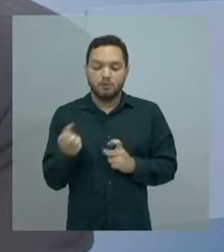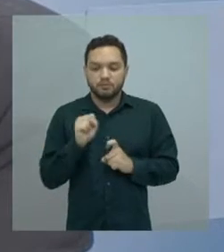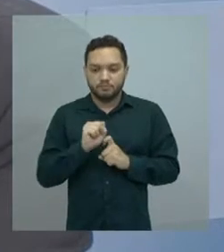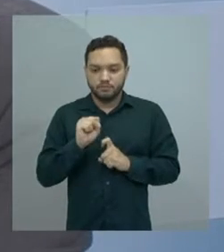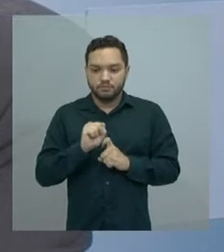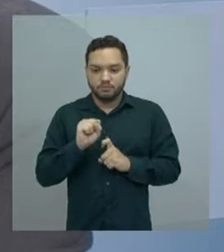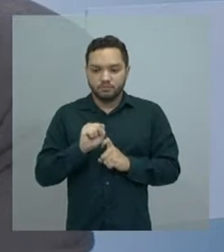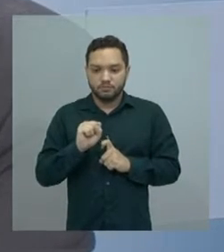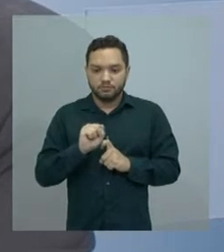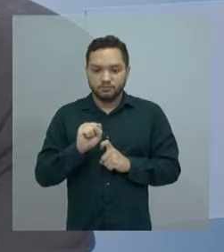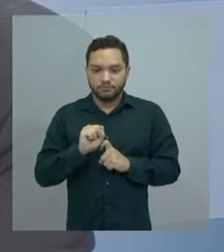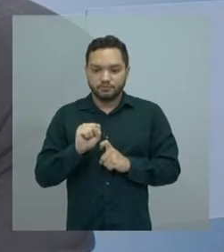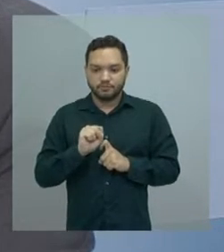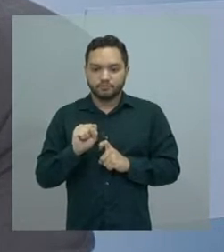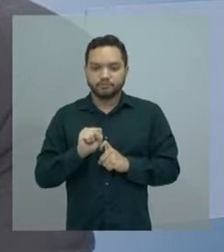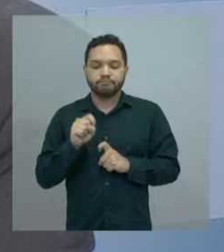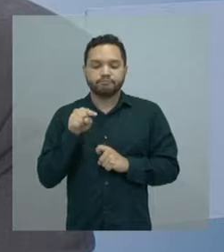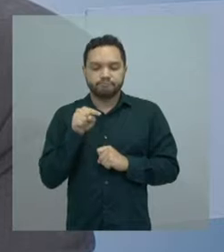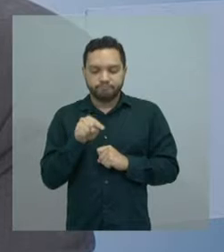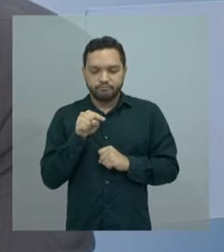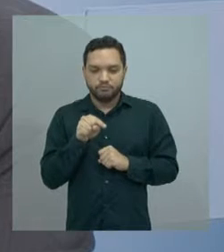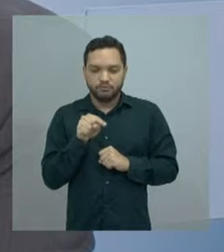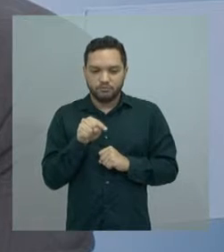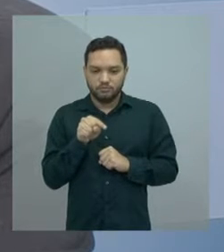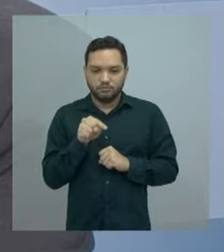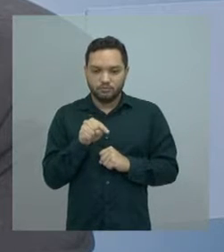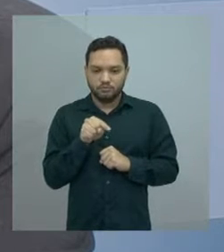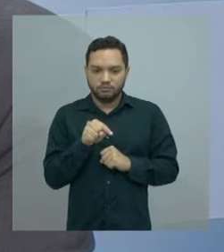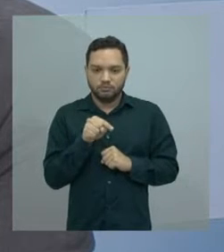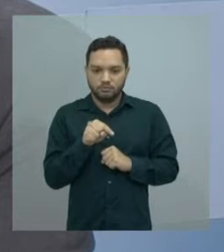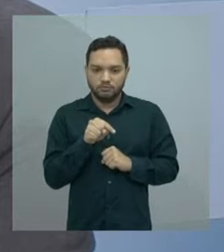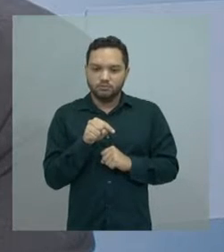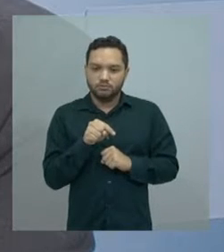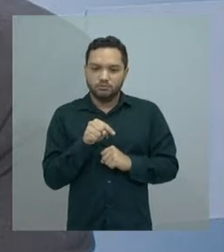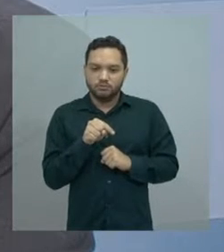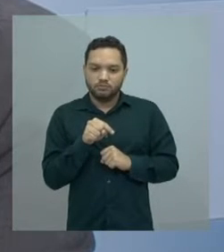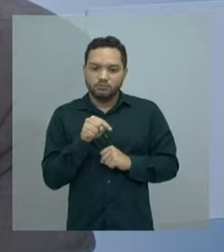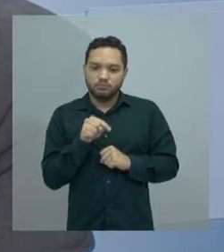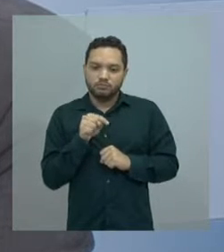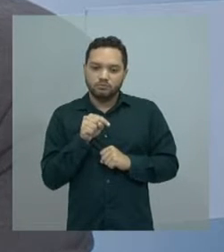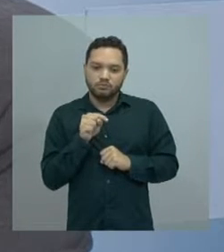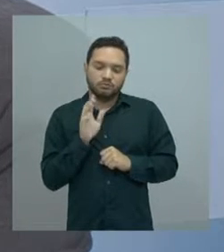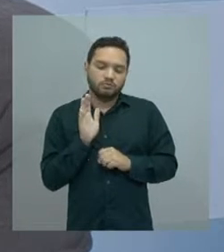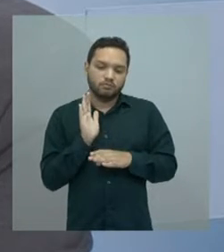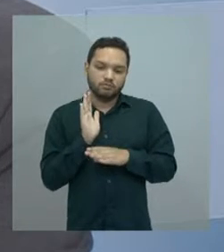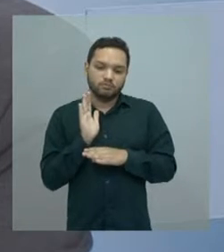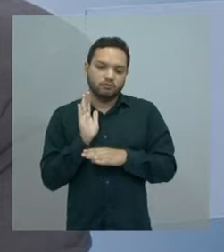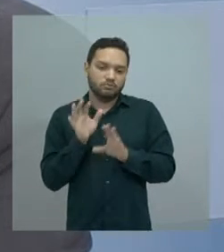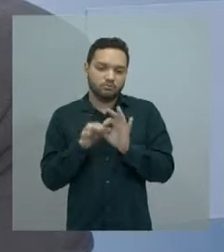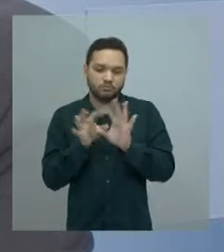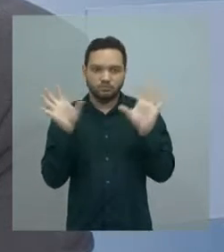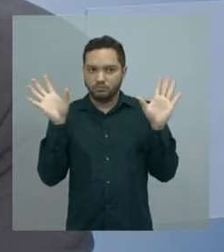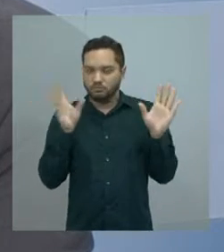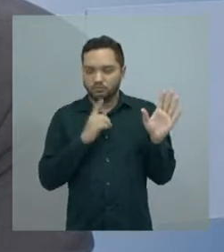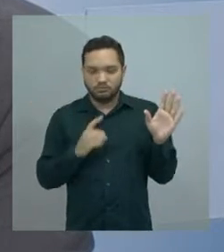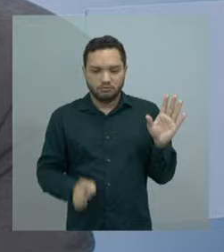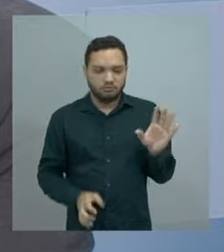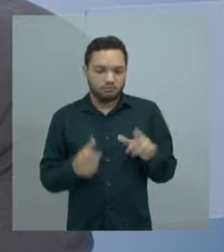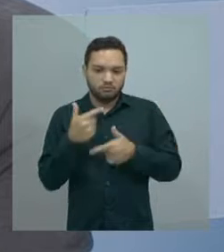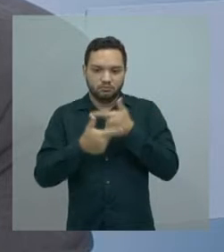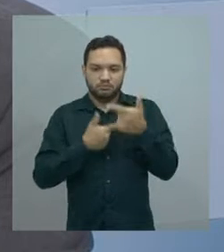Sarto, ele tem proporcionado a todos os órgãos da casa muita liberdade de atuação e